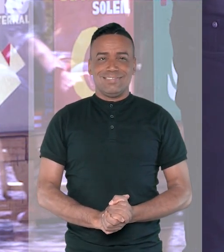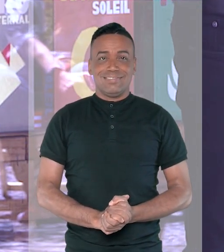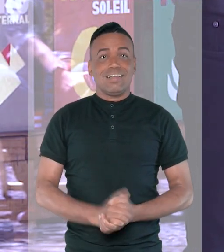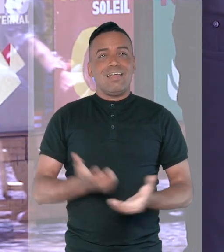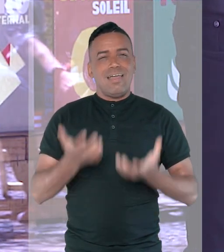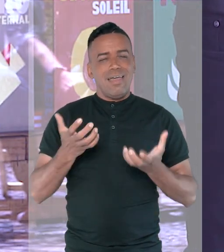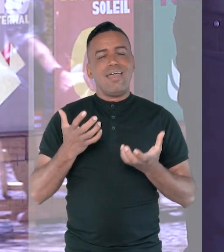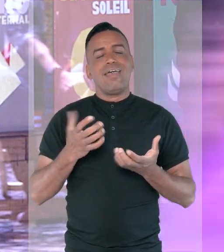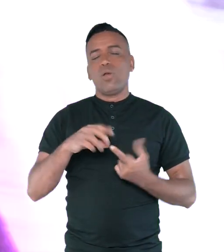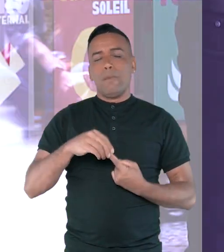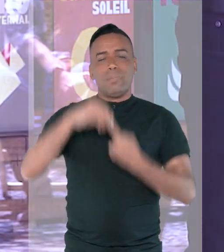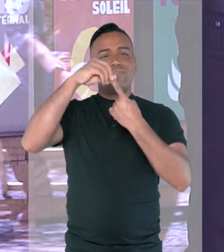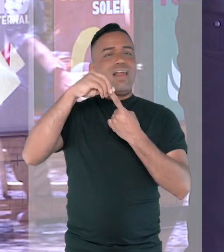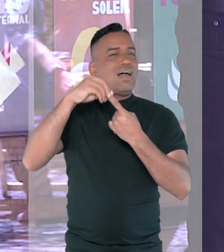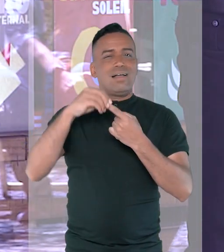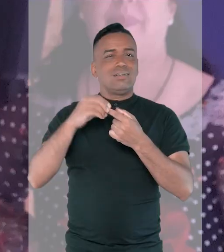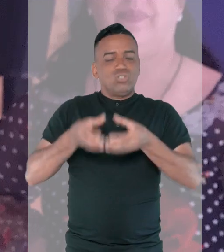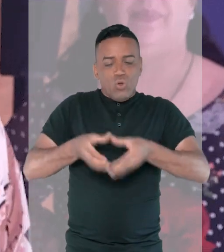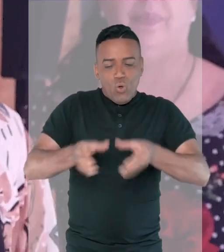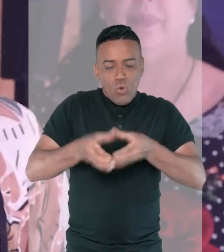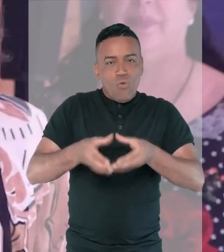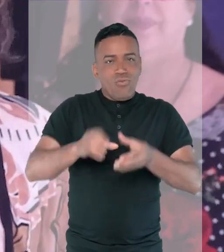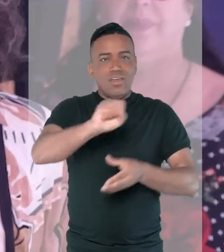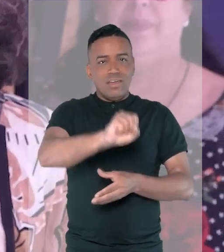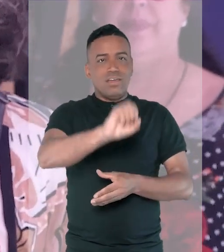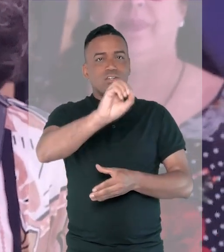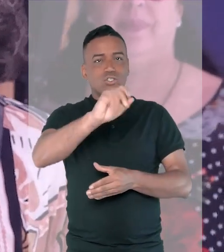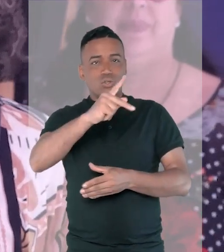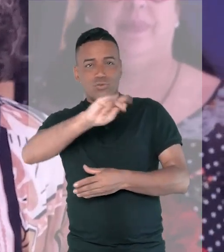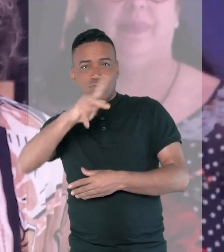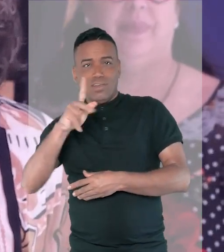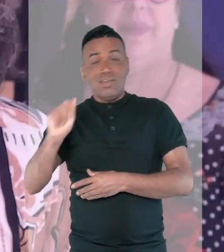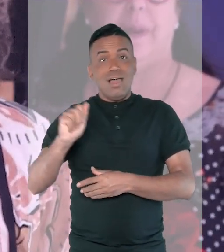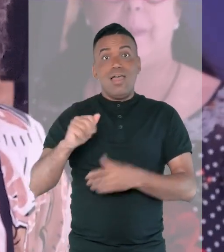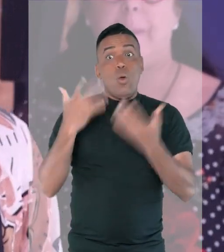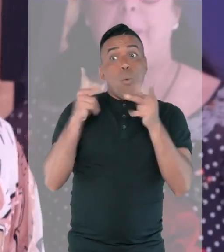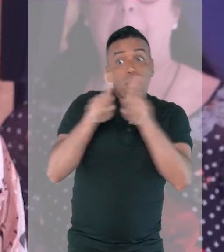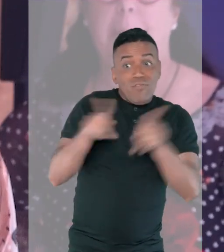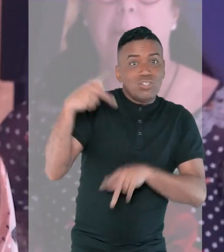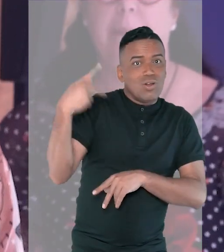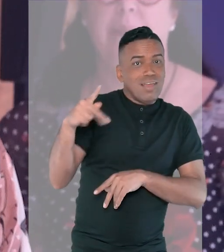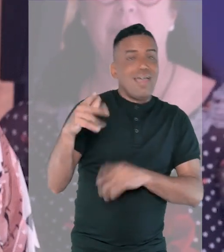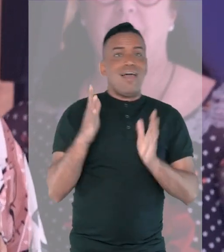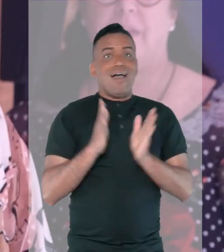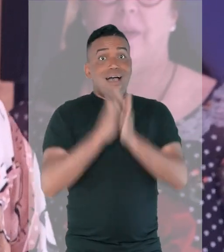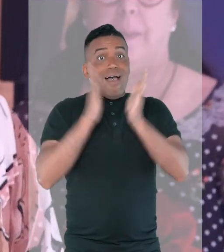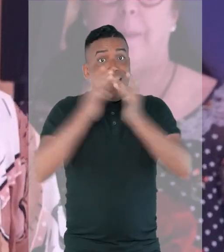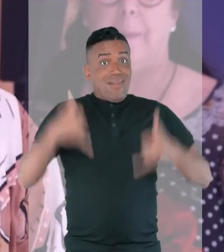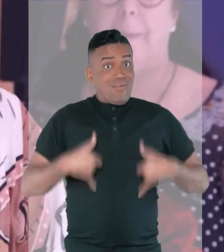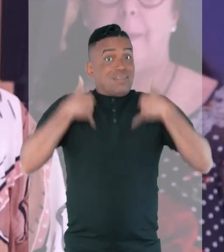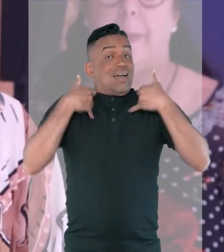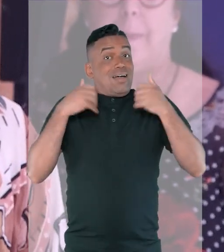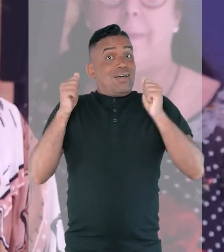depoimento. Eu tive o privilégio de conviver com a Sofia, fui professora dela, tive no aniversário de 15 anos,